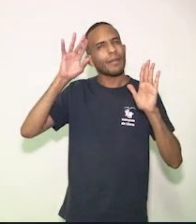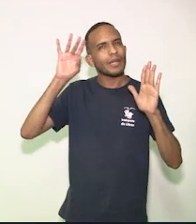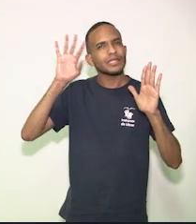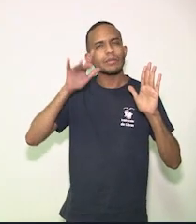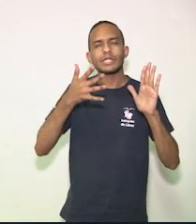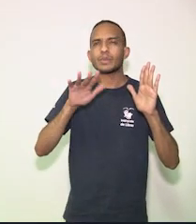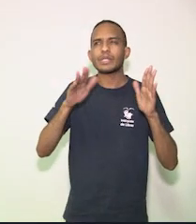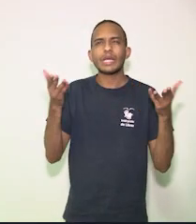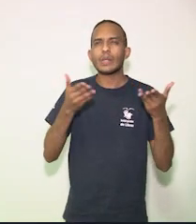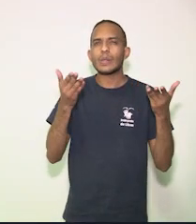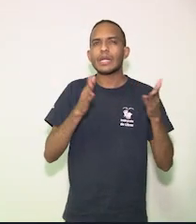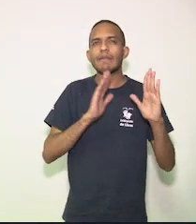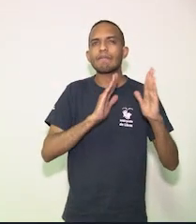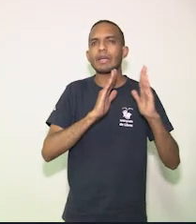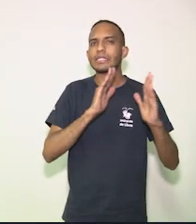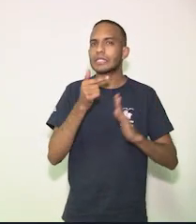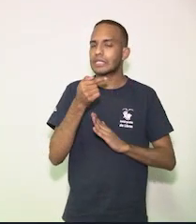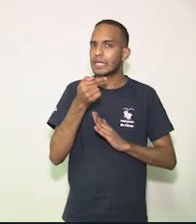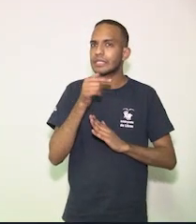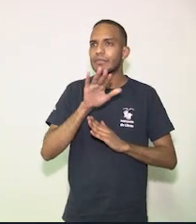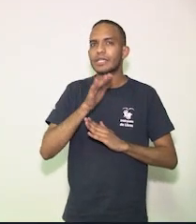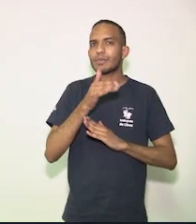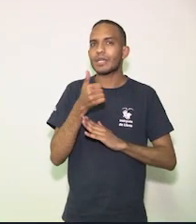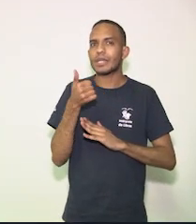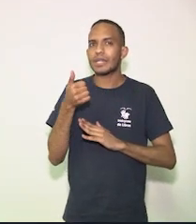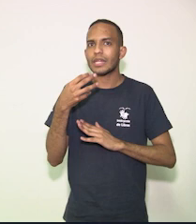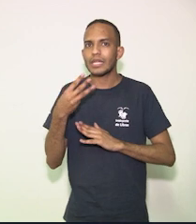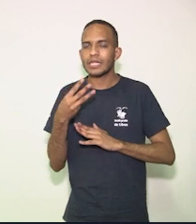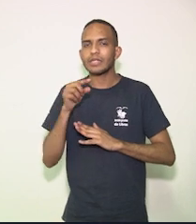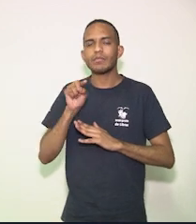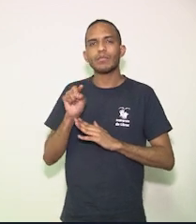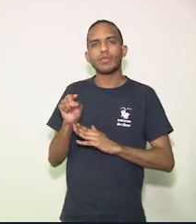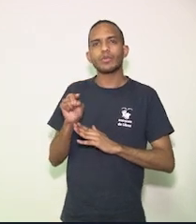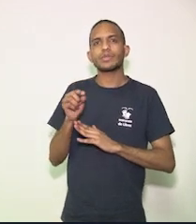Estima-se, então, no momento atual, fase 7, a prevalência é de